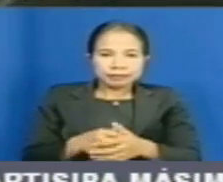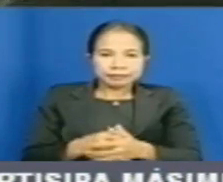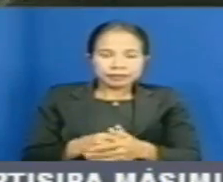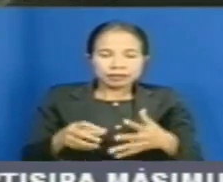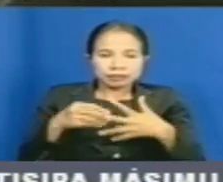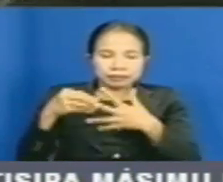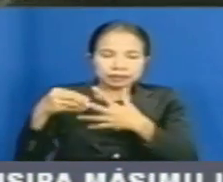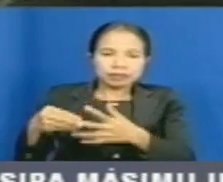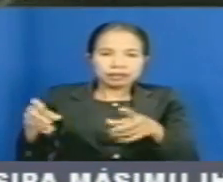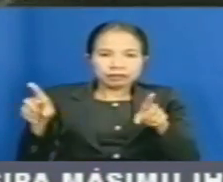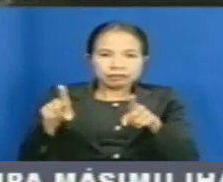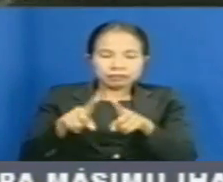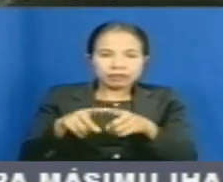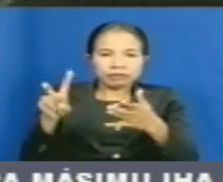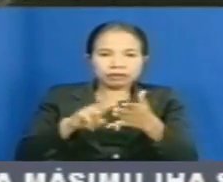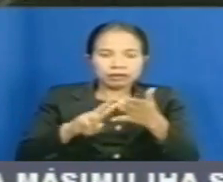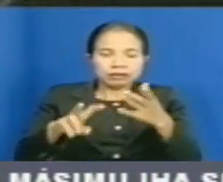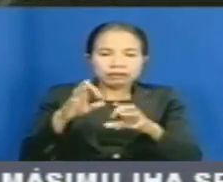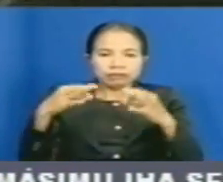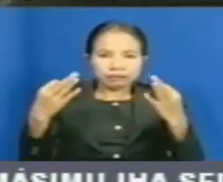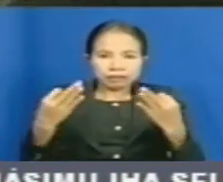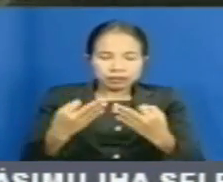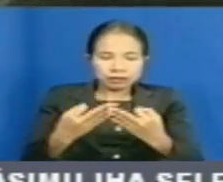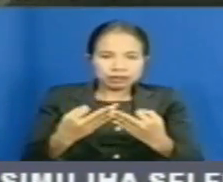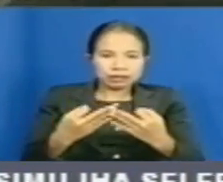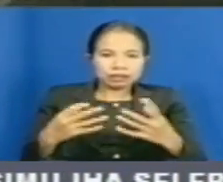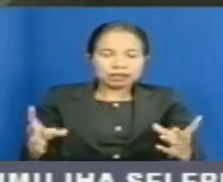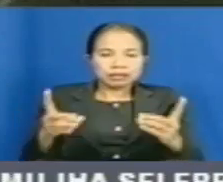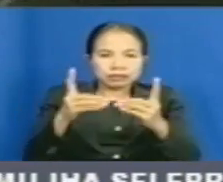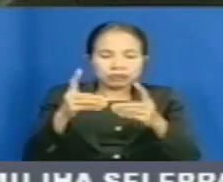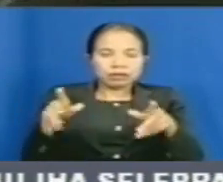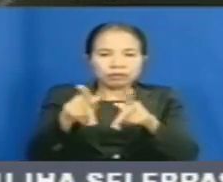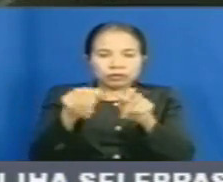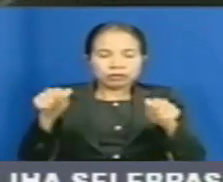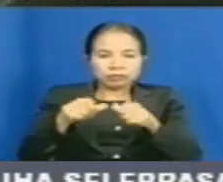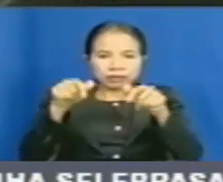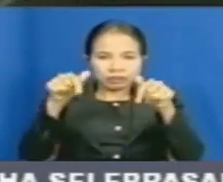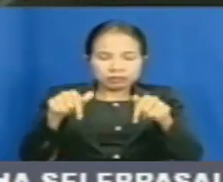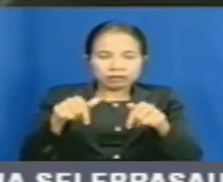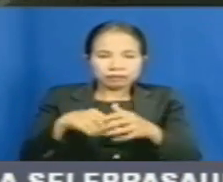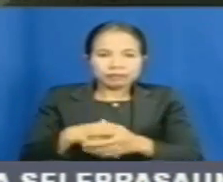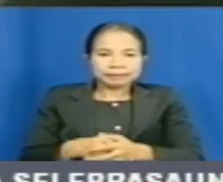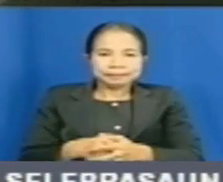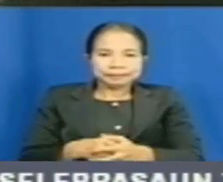liu liga, baie, violência doméstica, circelo, da dura também, de moço e posto administrativo na Cuba, a gente não vai nem as,